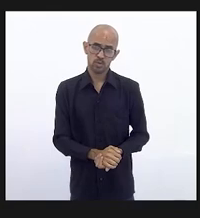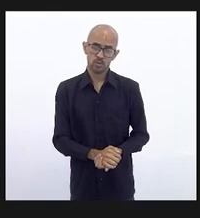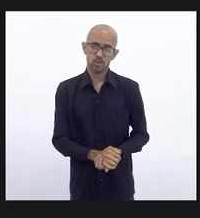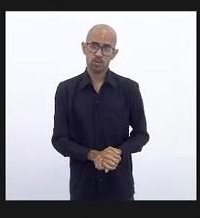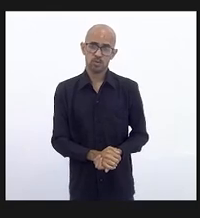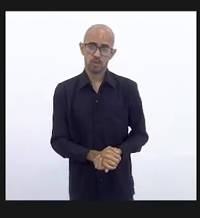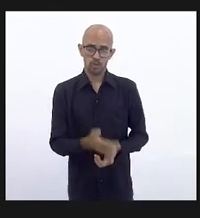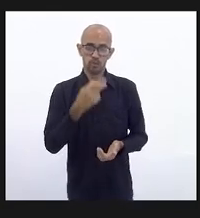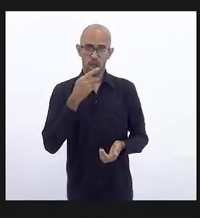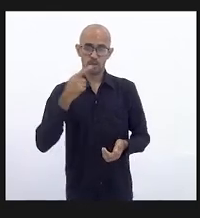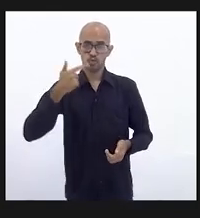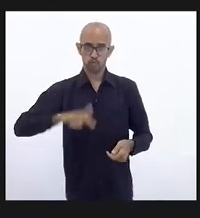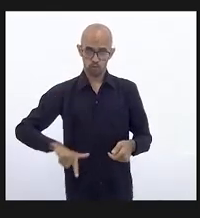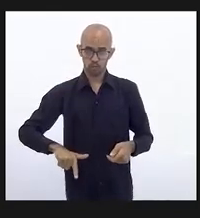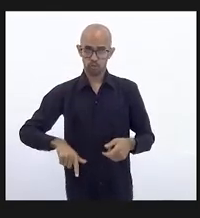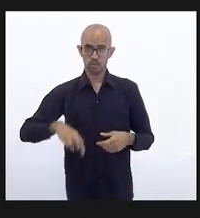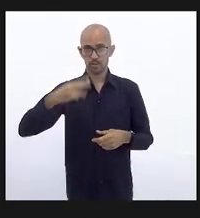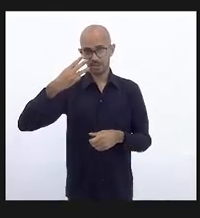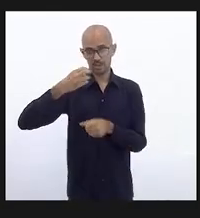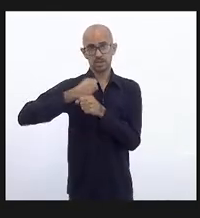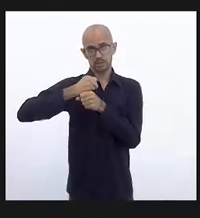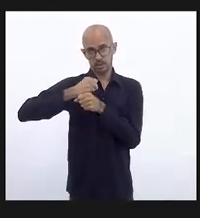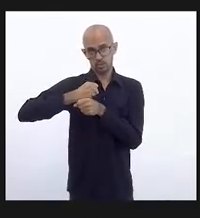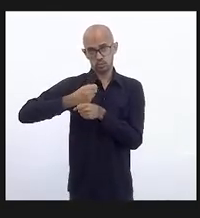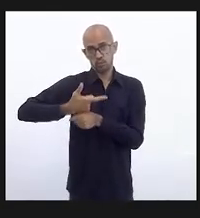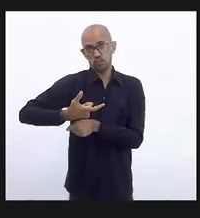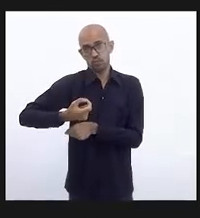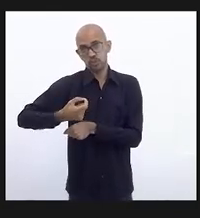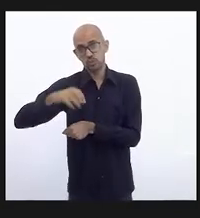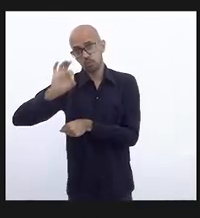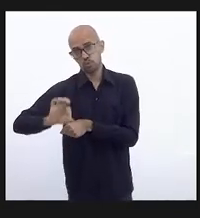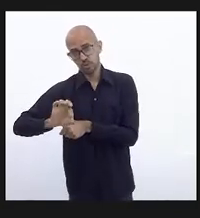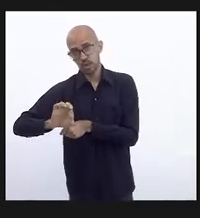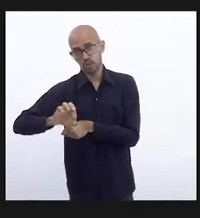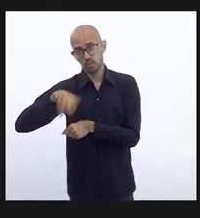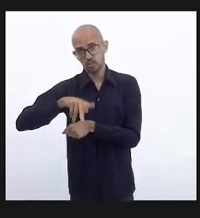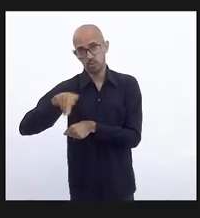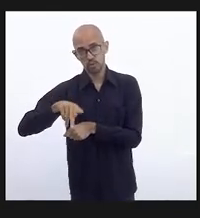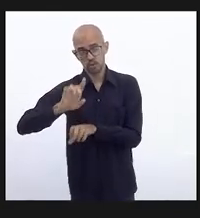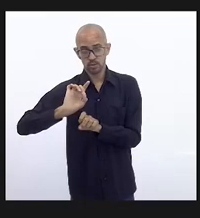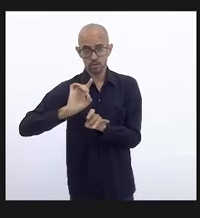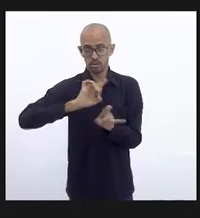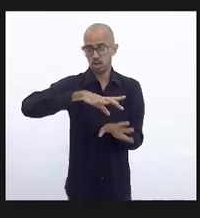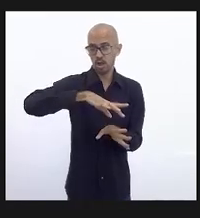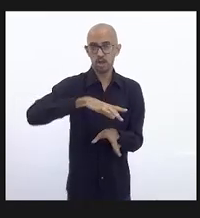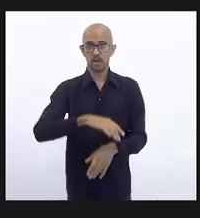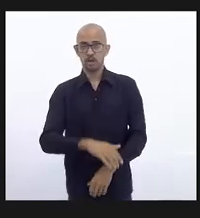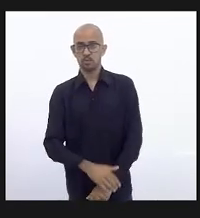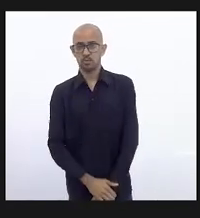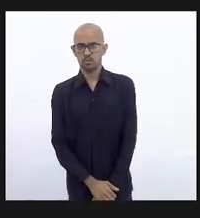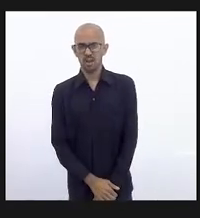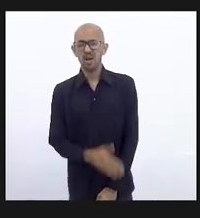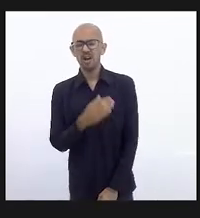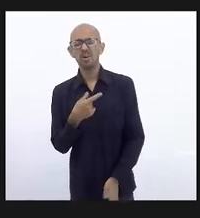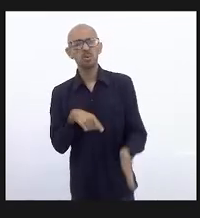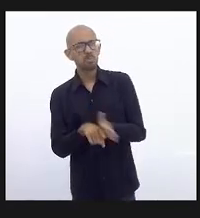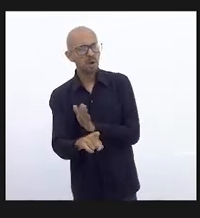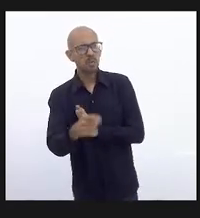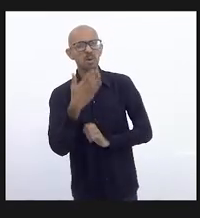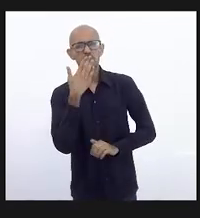de 3 anos, 20% dos profissionais da UESO se exoneraram. Qual instituição de ensino